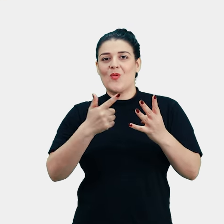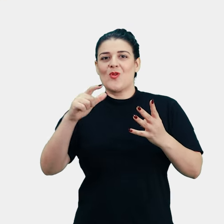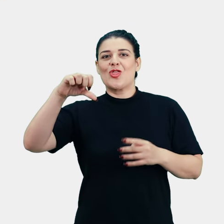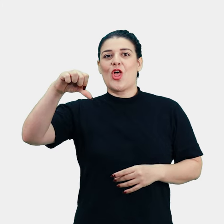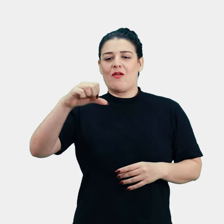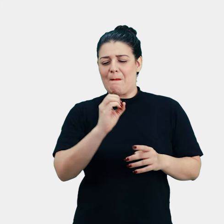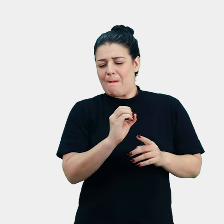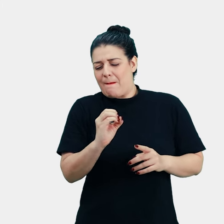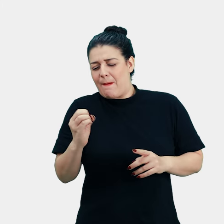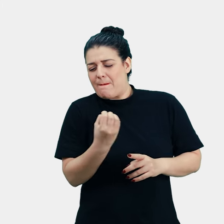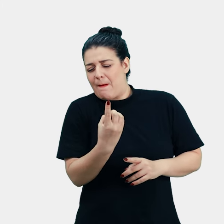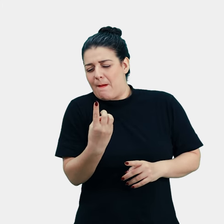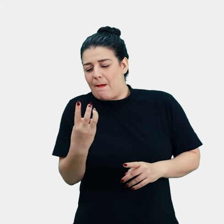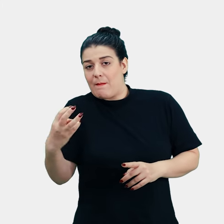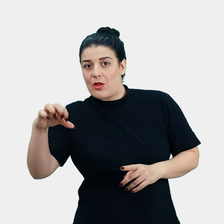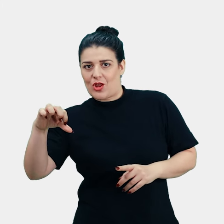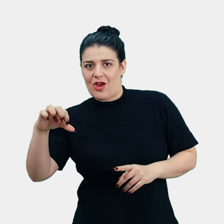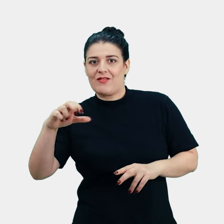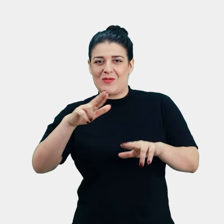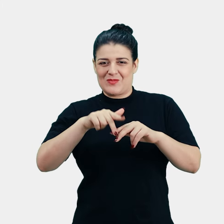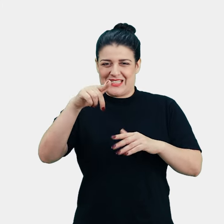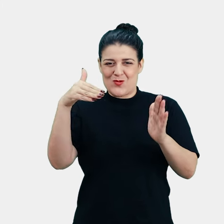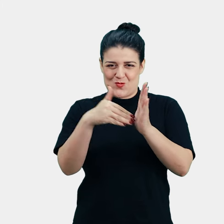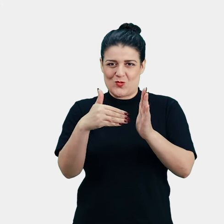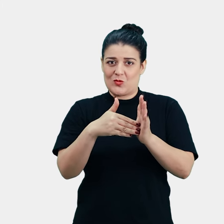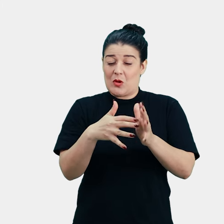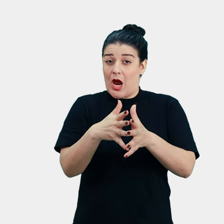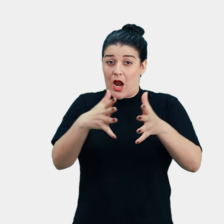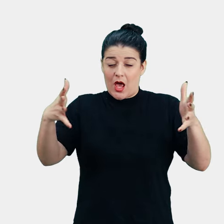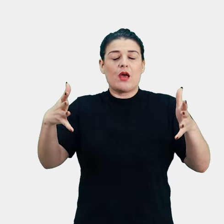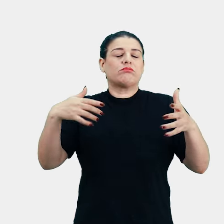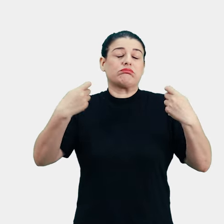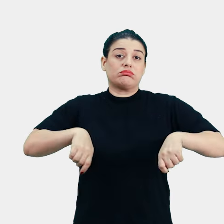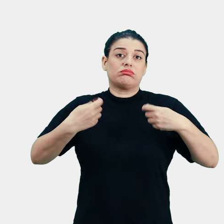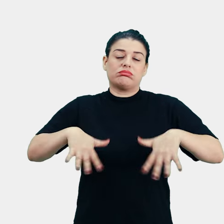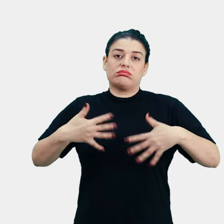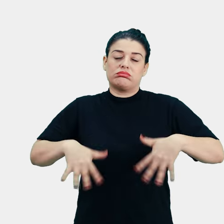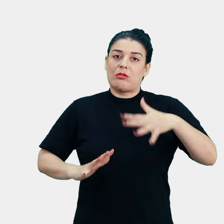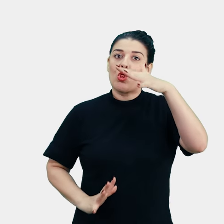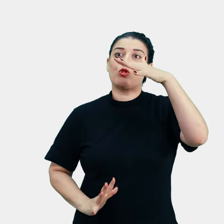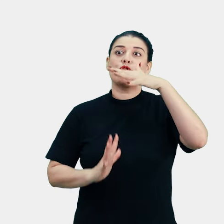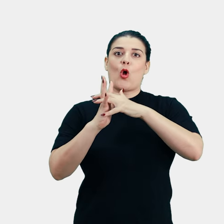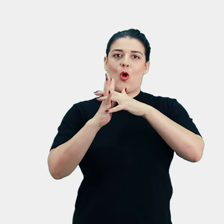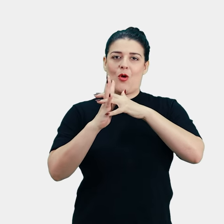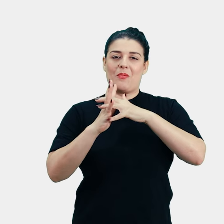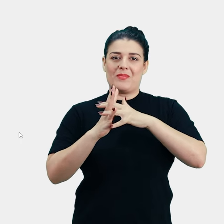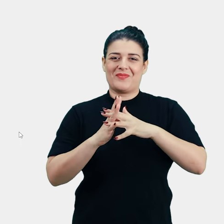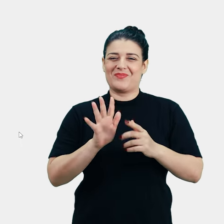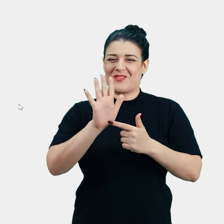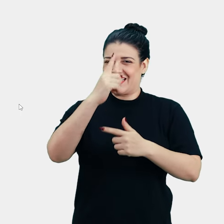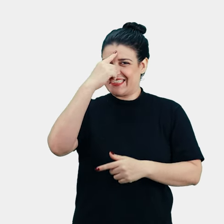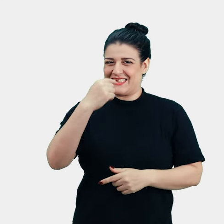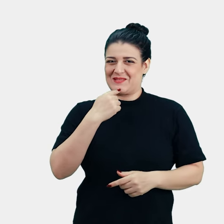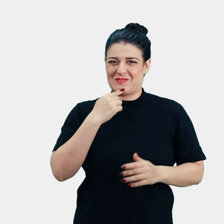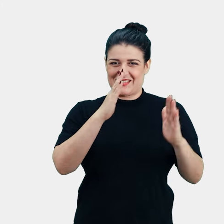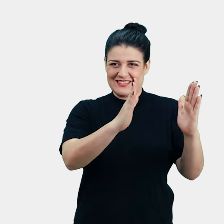9. Por isso que a gente fala que o FTICR, ele é de altíssima resolução. E aqui nessa imagem aqui da